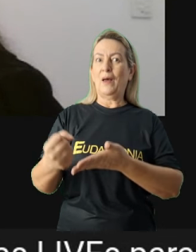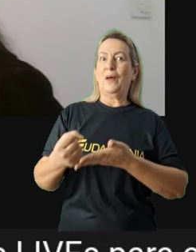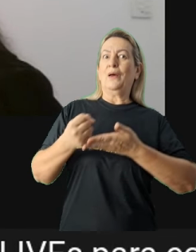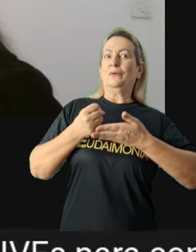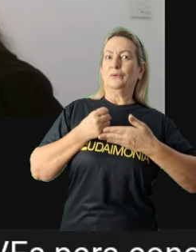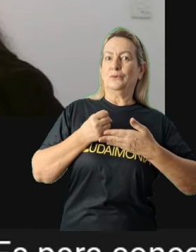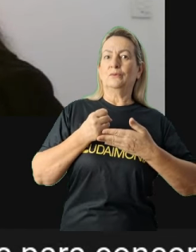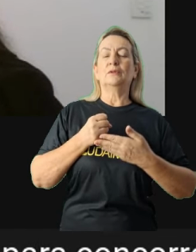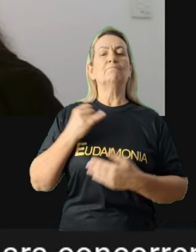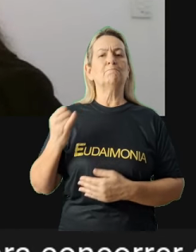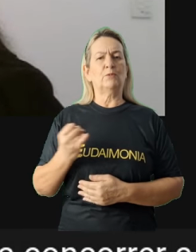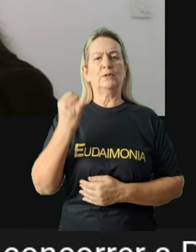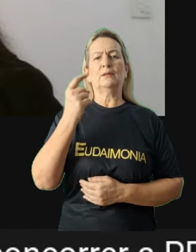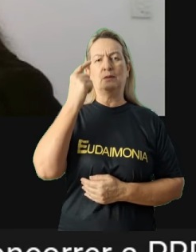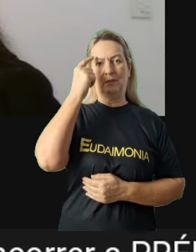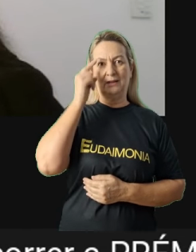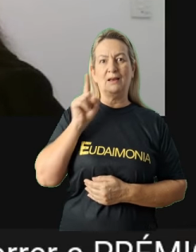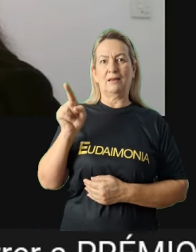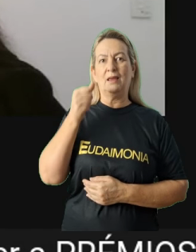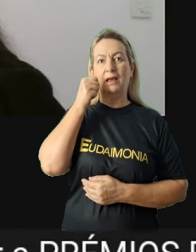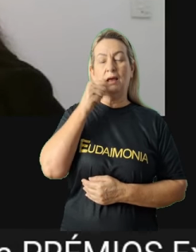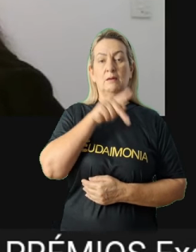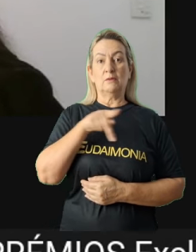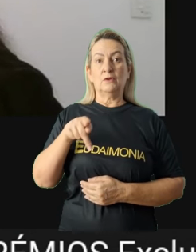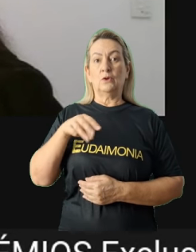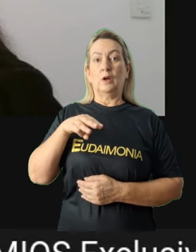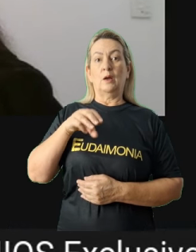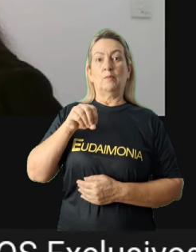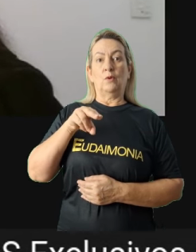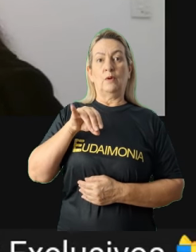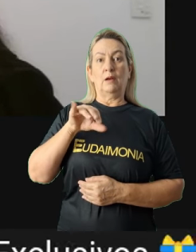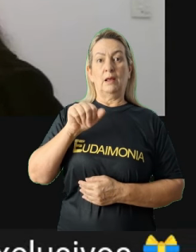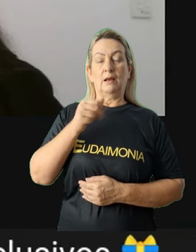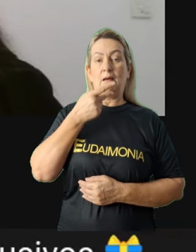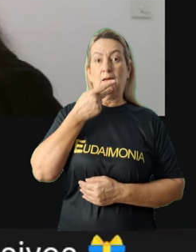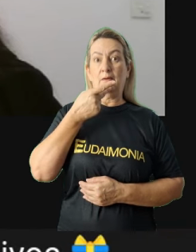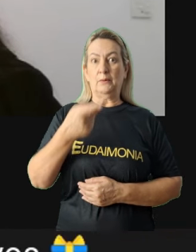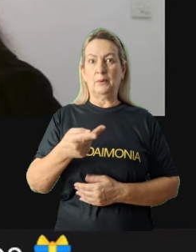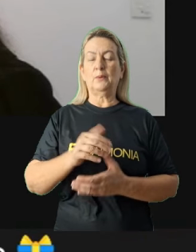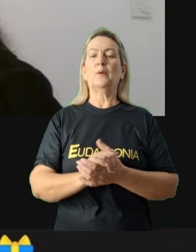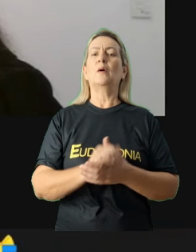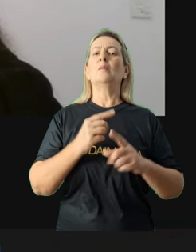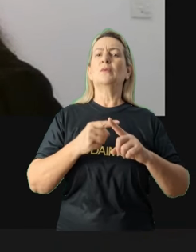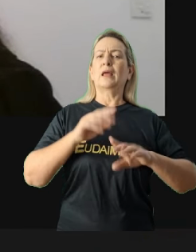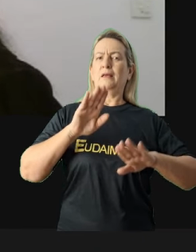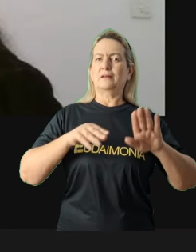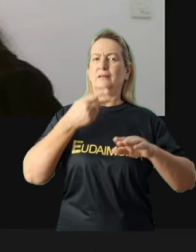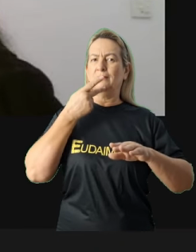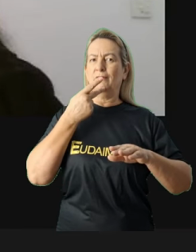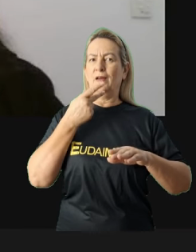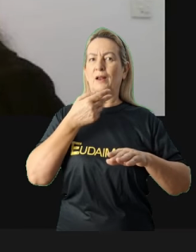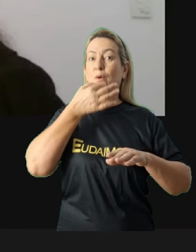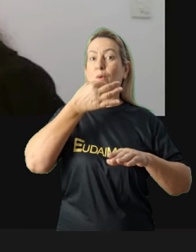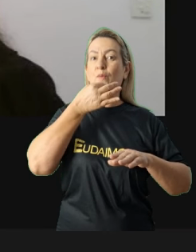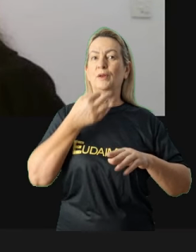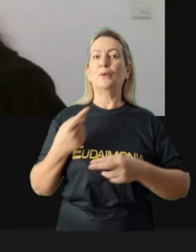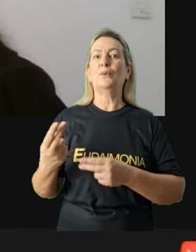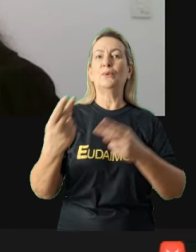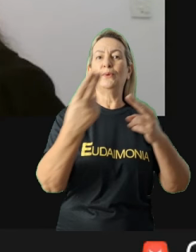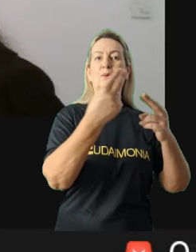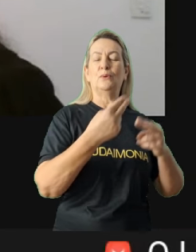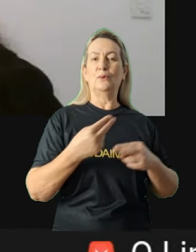né. Interessante pensar, Exatamente. interessante esse ponto que a Prof. Mônica traz, pessoal, porque a gente fala muitas vezes do senso